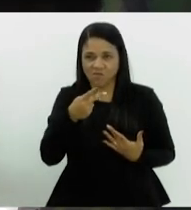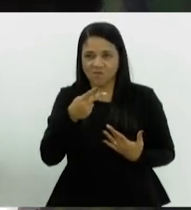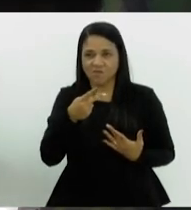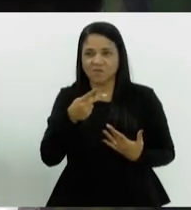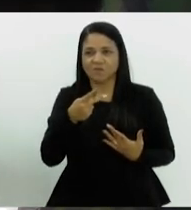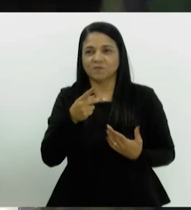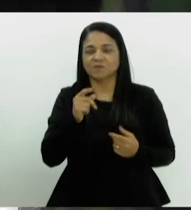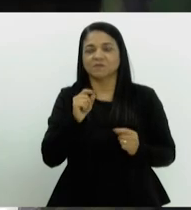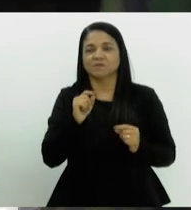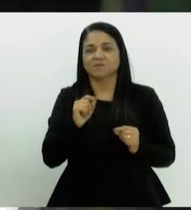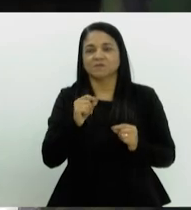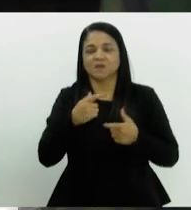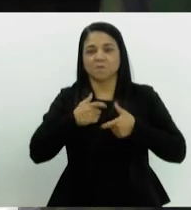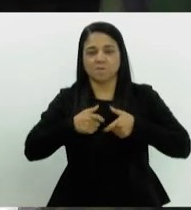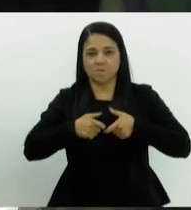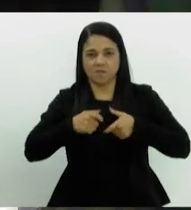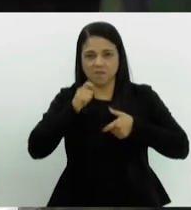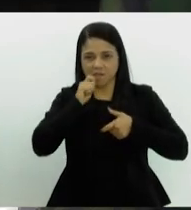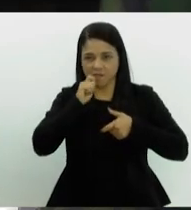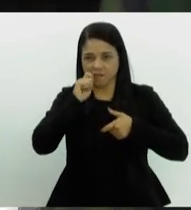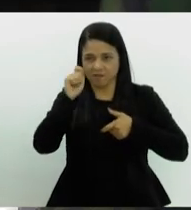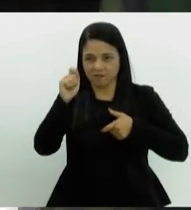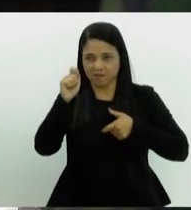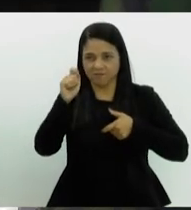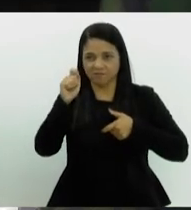a medalha